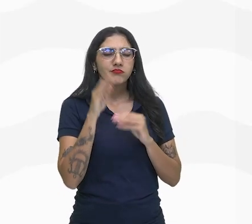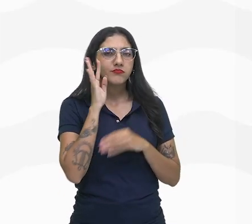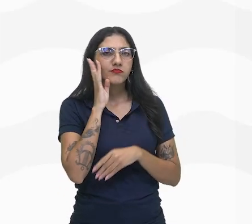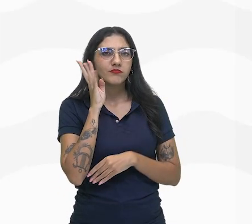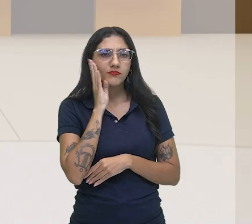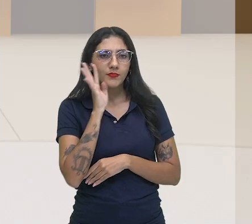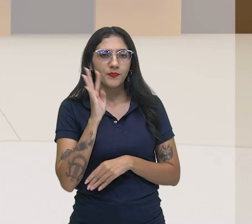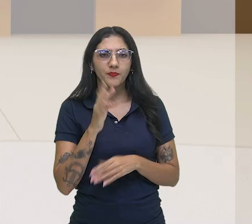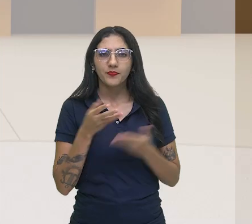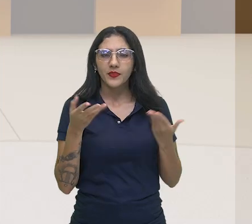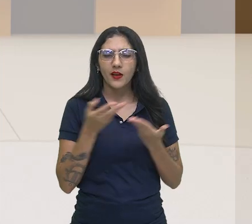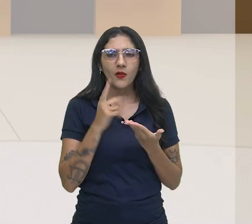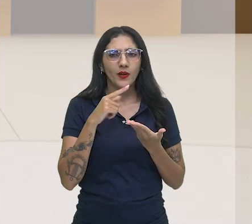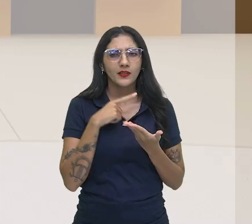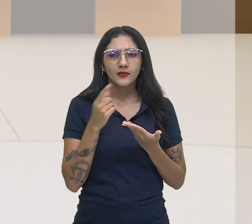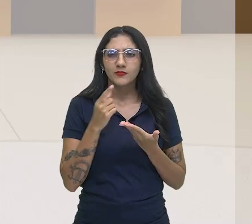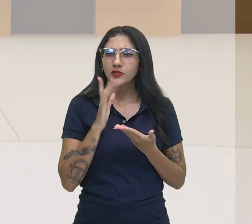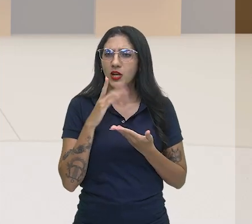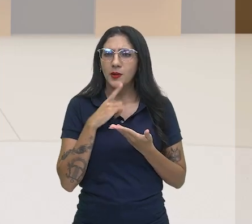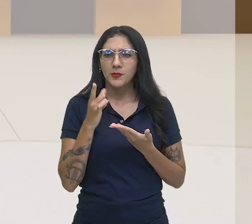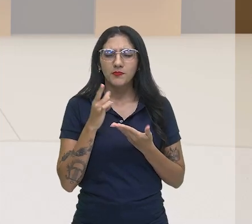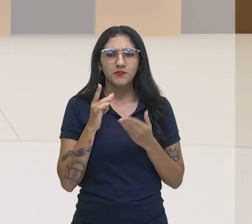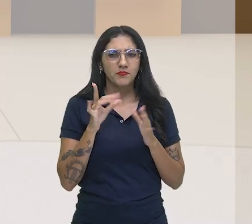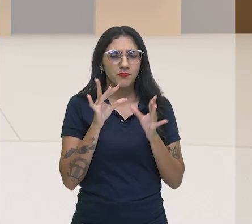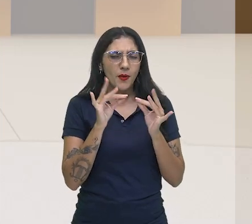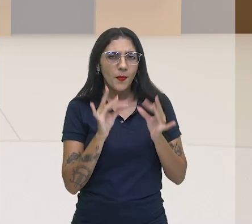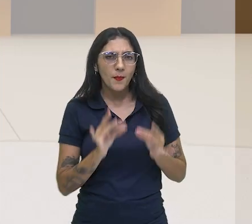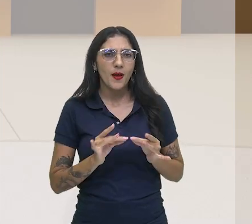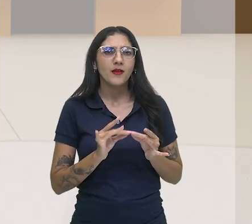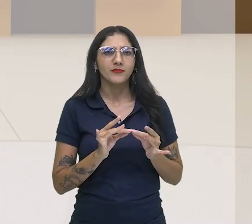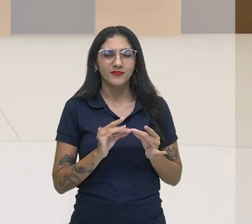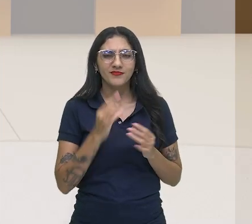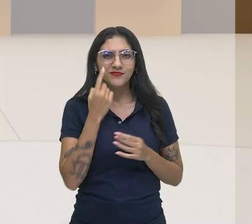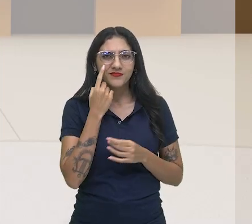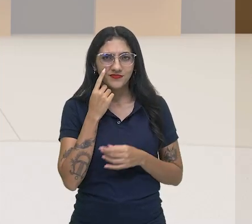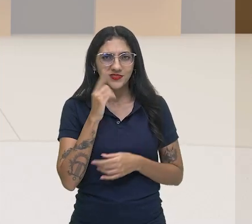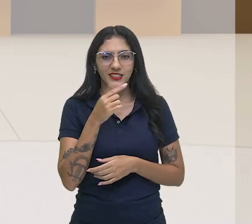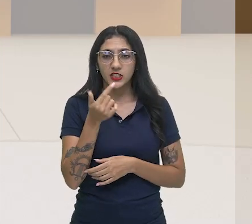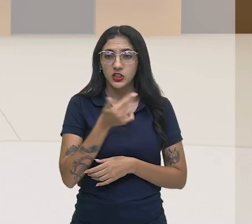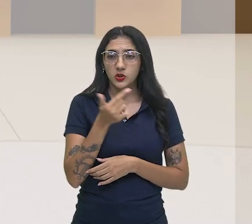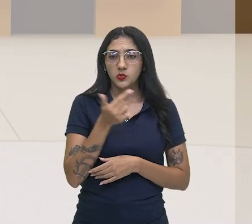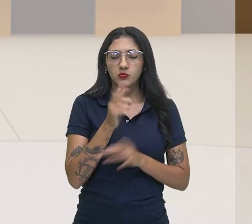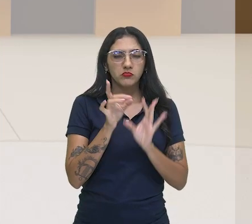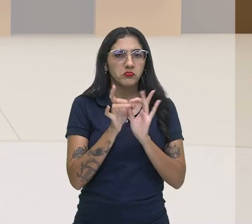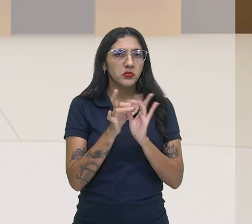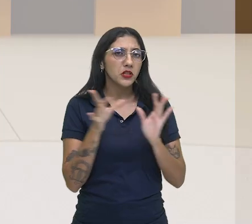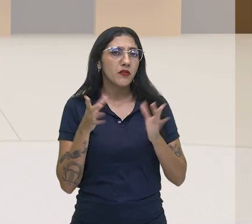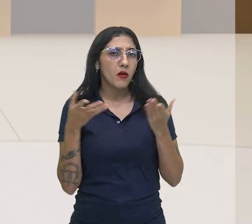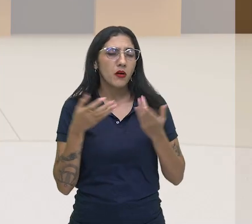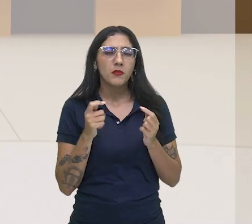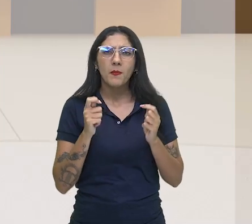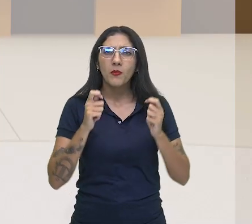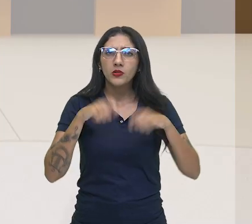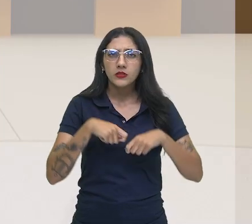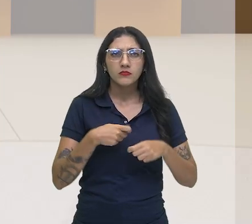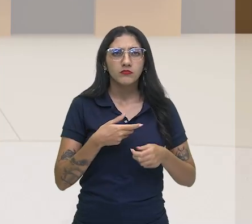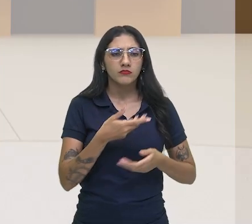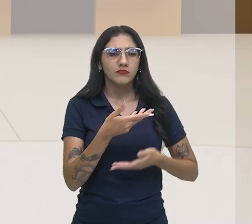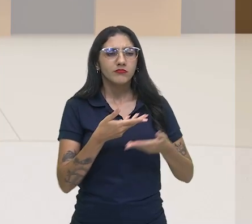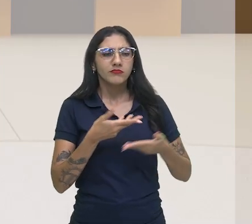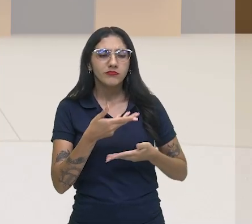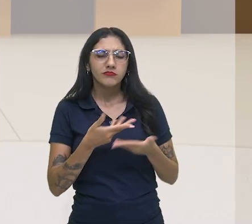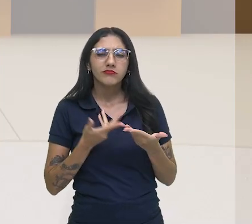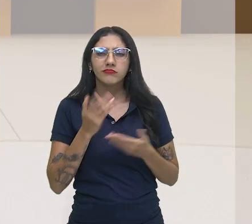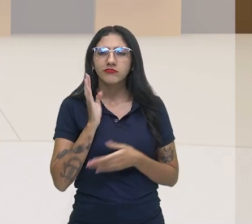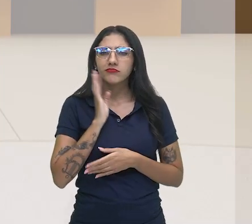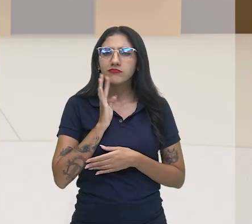já é mais abrangente. A gente percebe que a entrevista aberta, ela vai trazer uma possibilidade de uma conversa mais